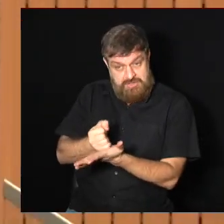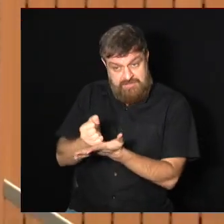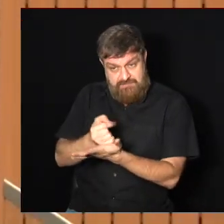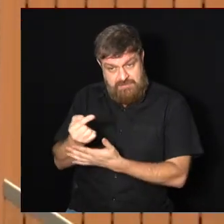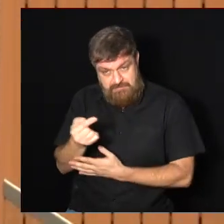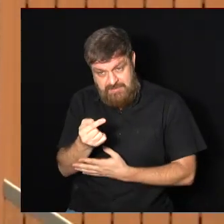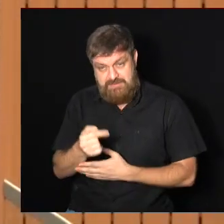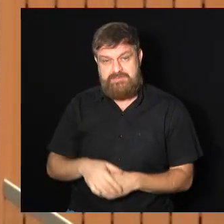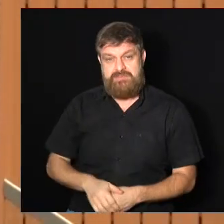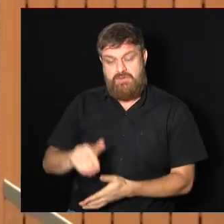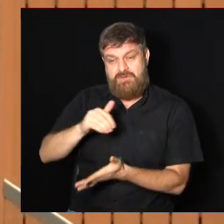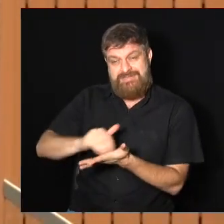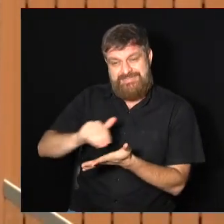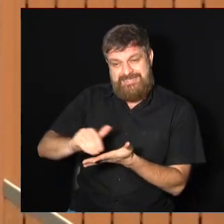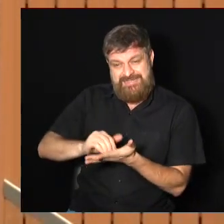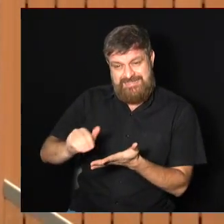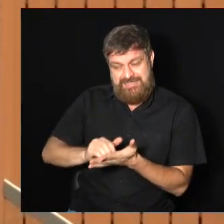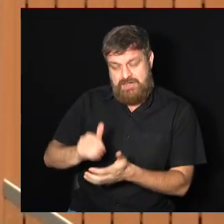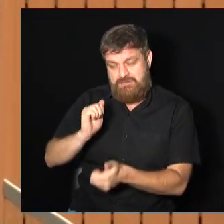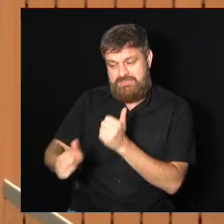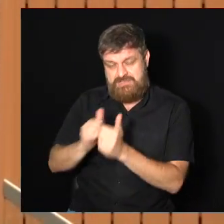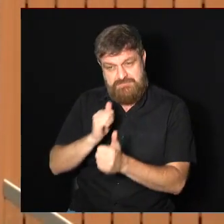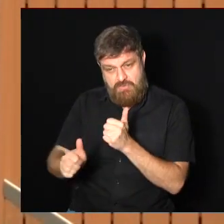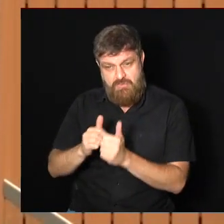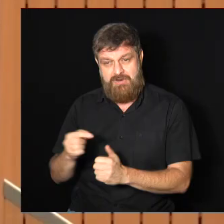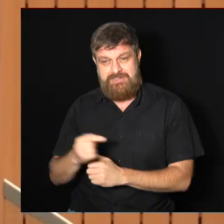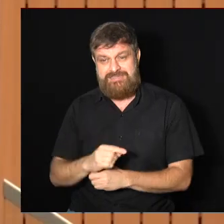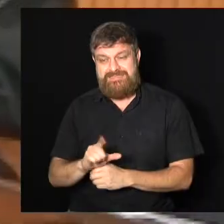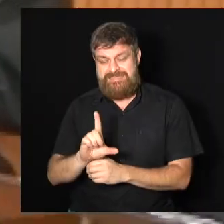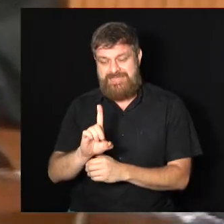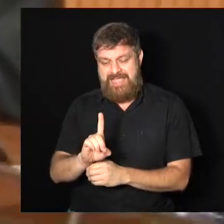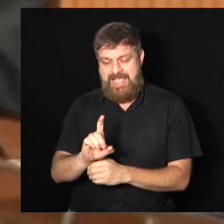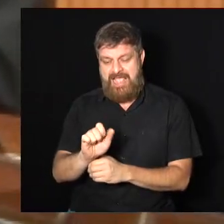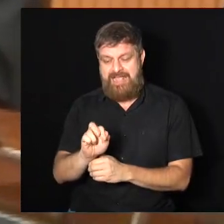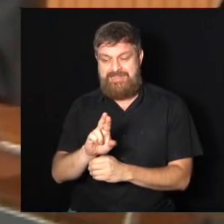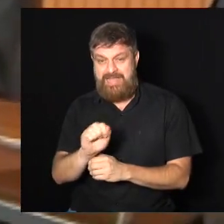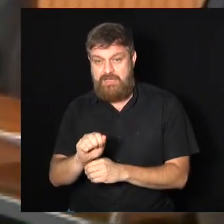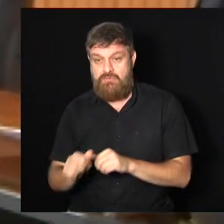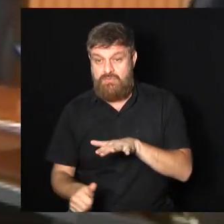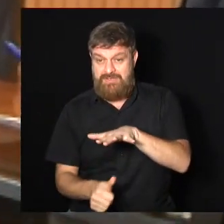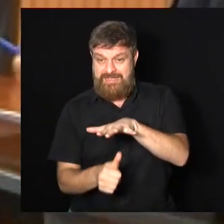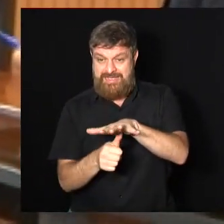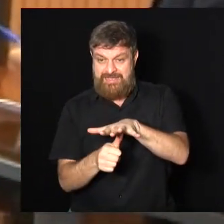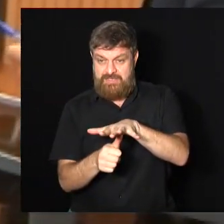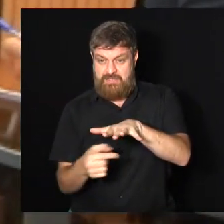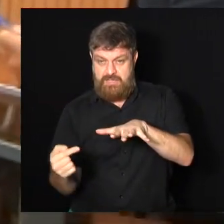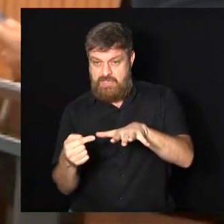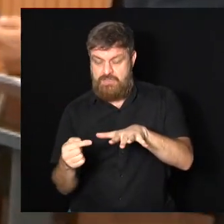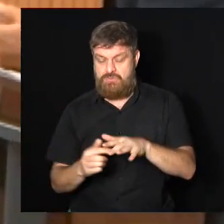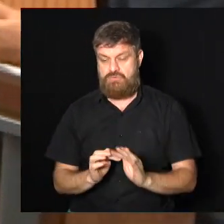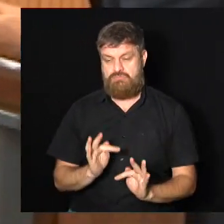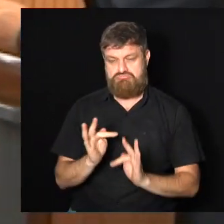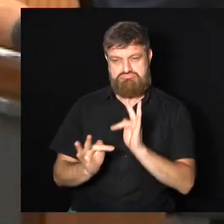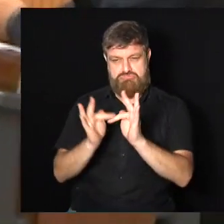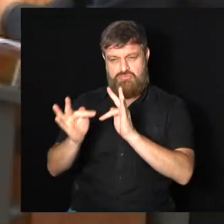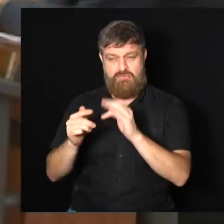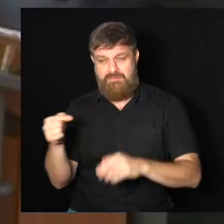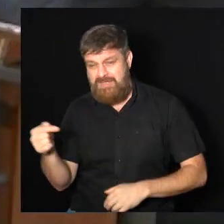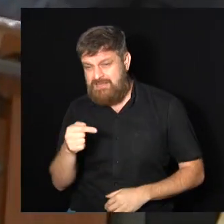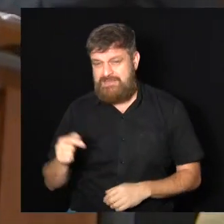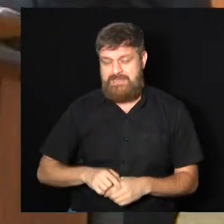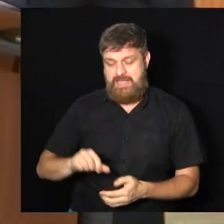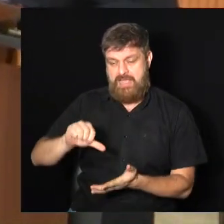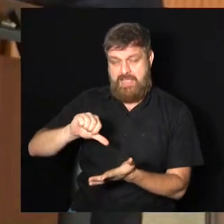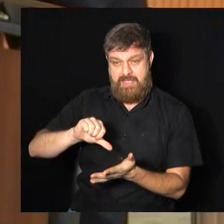o secretário municipal de Esportes e Lazer, Dário Saad, e o pró-reitor de Desenvolvimento Universitário da Unicamp,